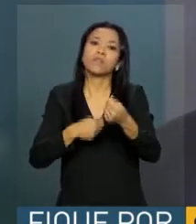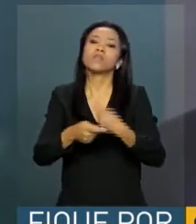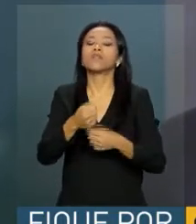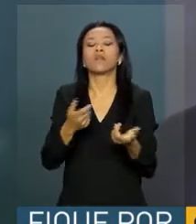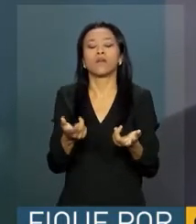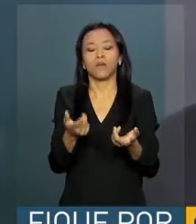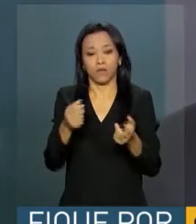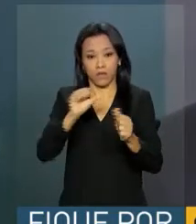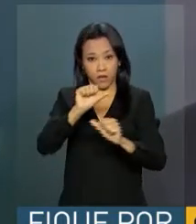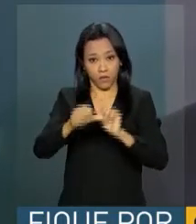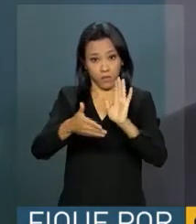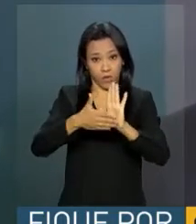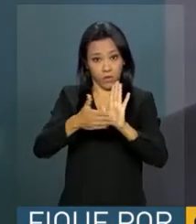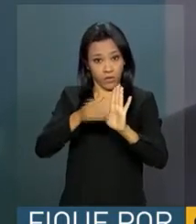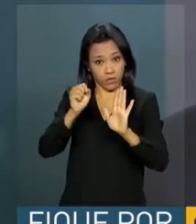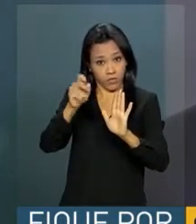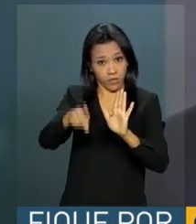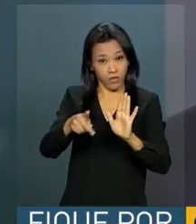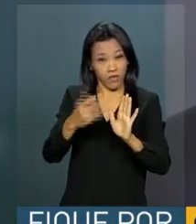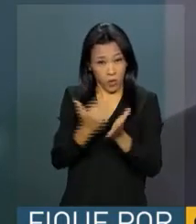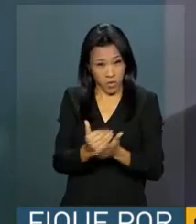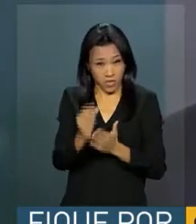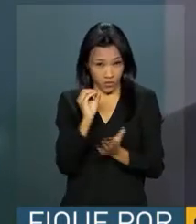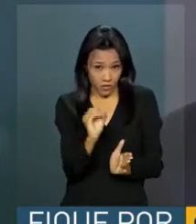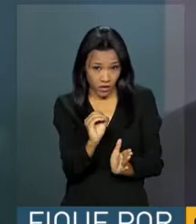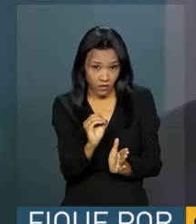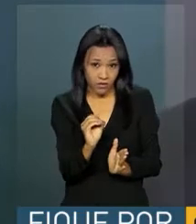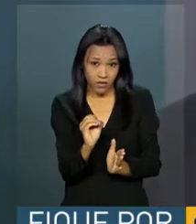do zero. Queria a